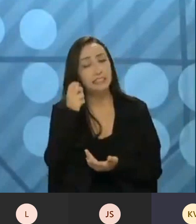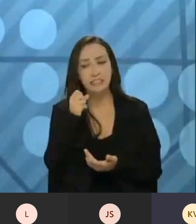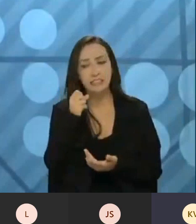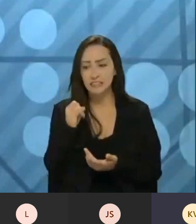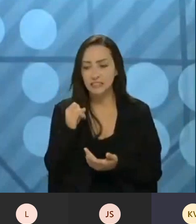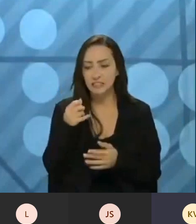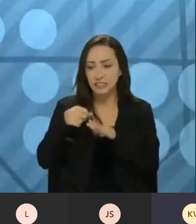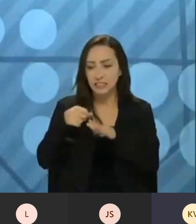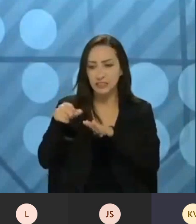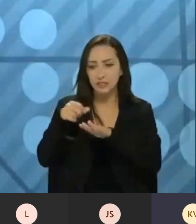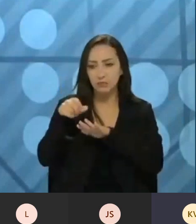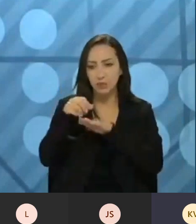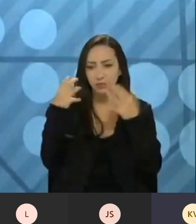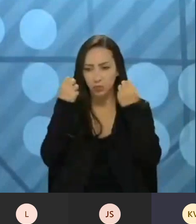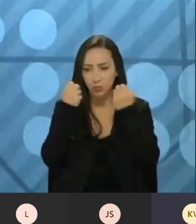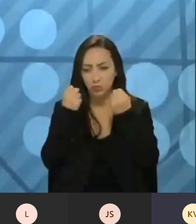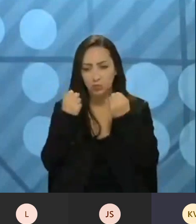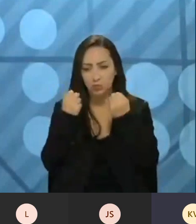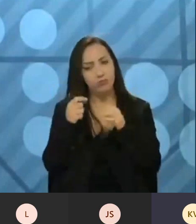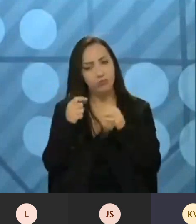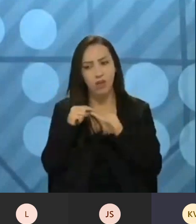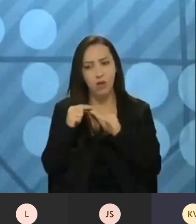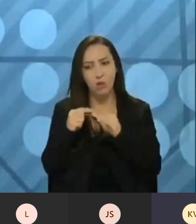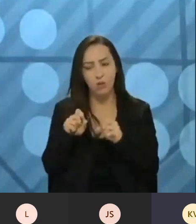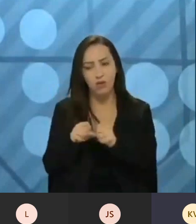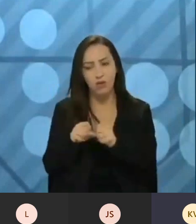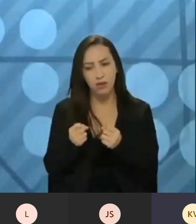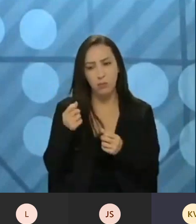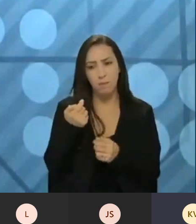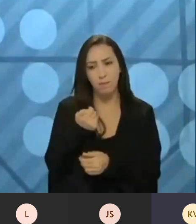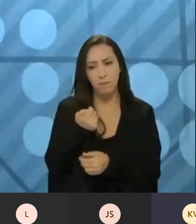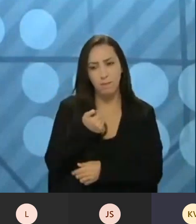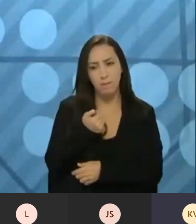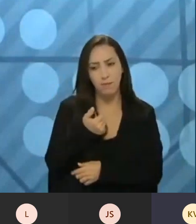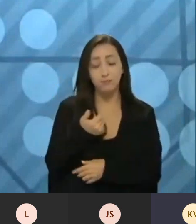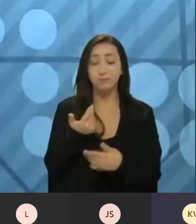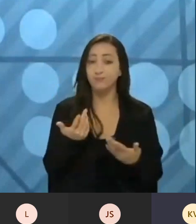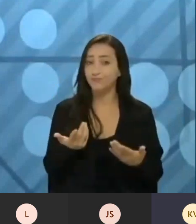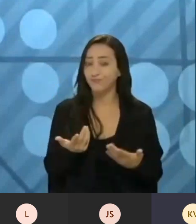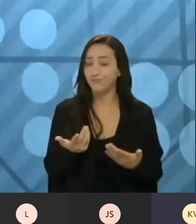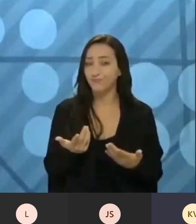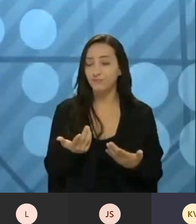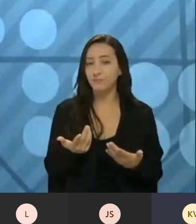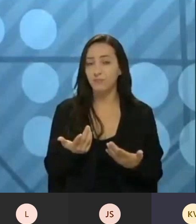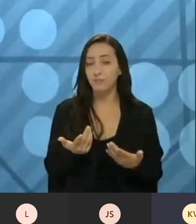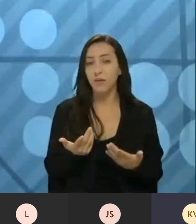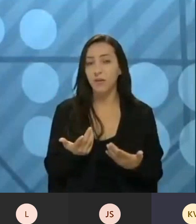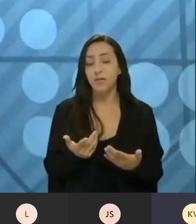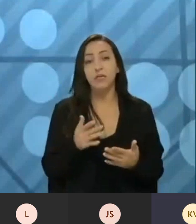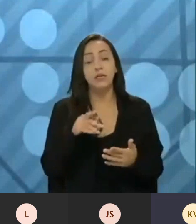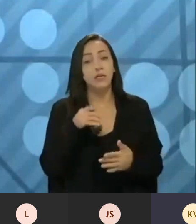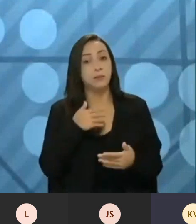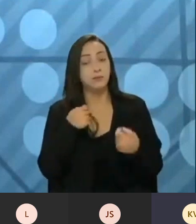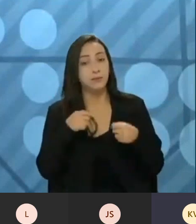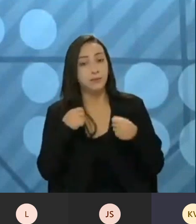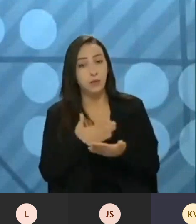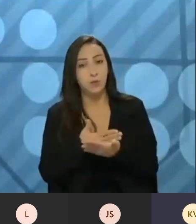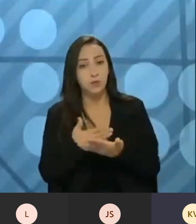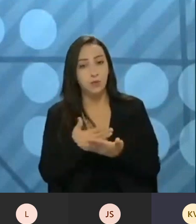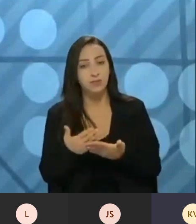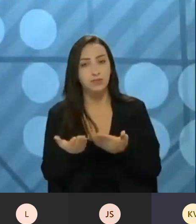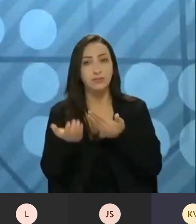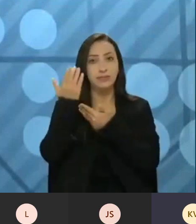escura, a minha unha quebra menos. Na realidade, isso tem que começar de dentro para fora. Não